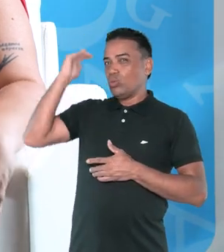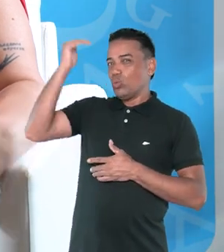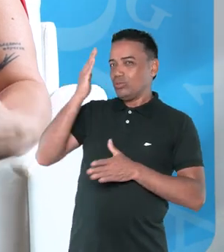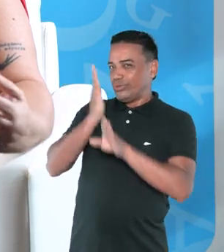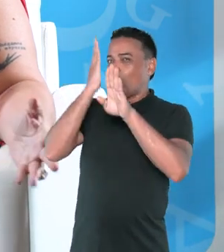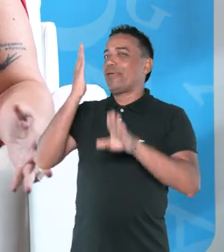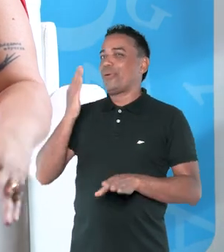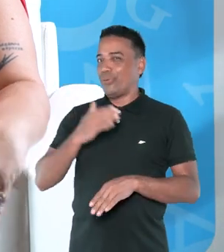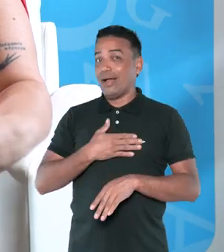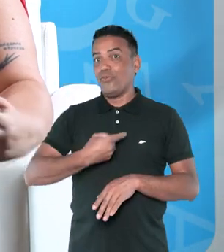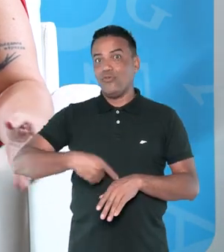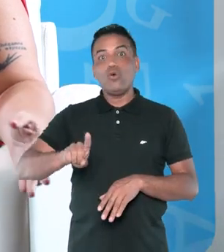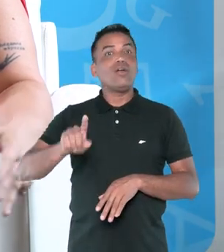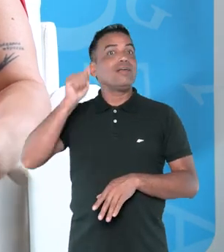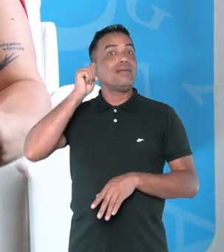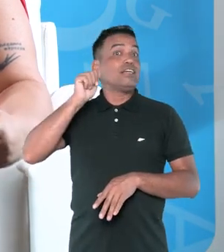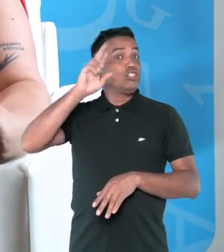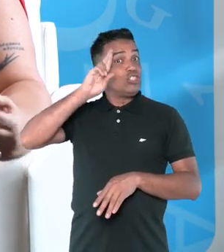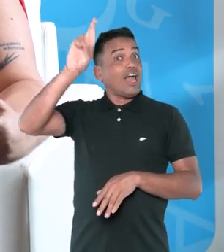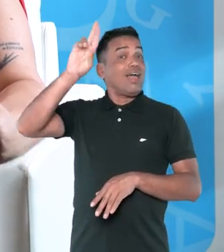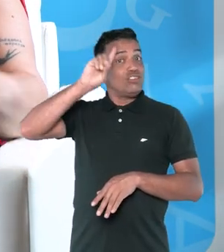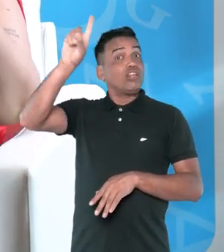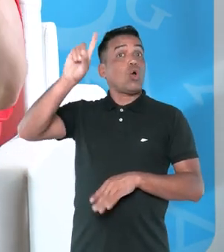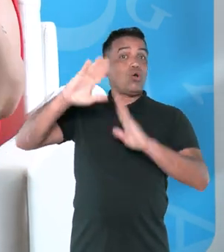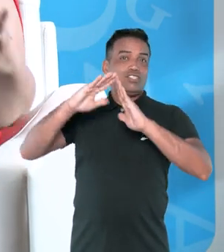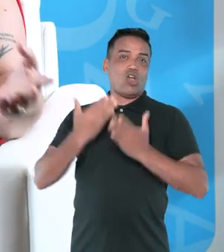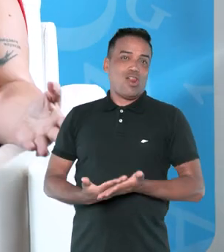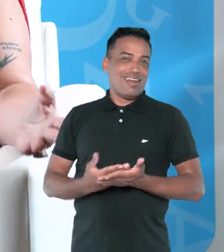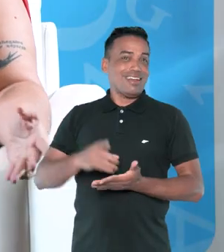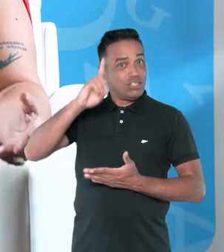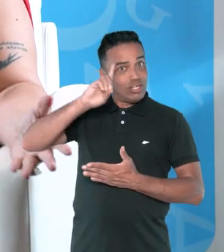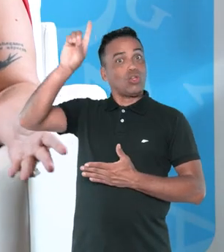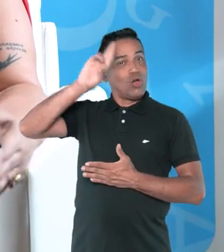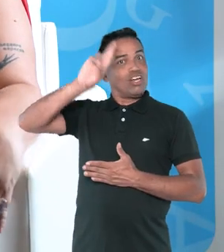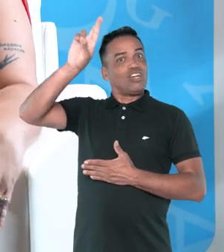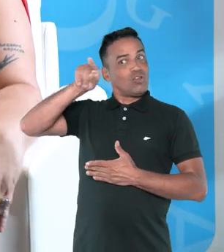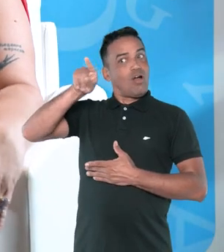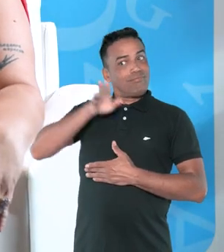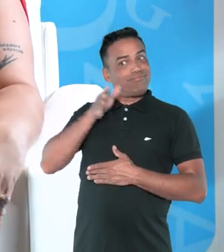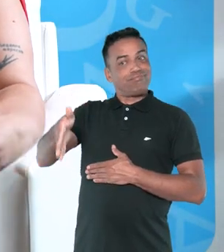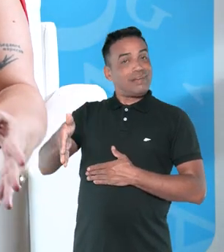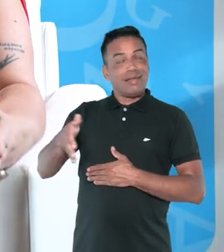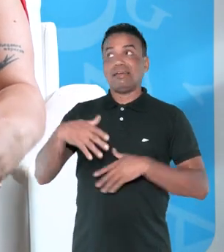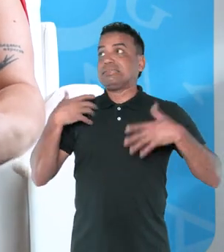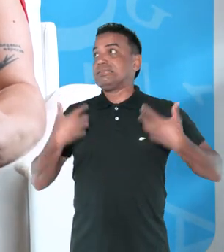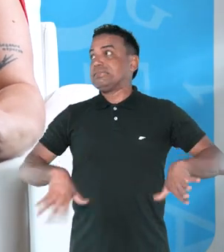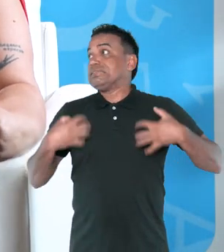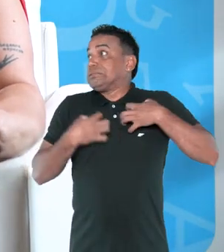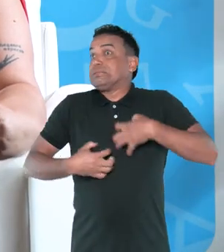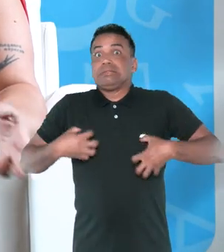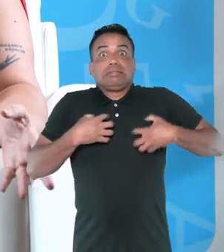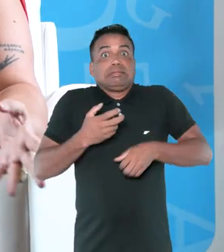e eu fui para o diretor da escola por causa disso, né? E ir para a direção da escola é sempre um negócio muito, muito tenso para uma